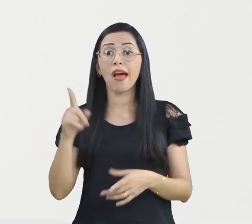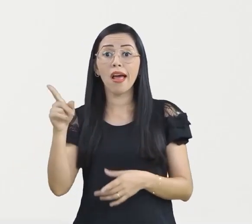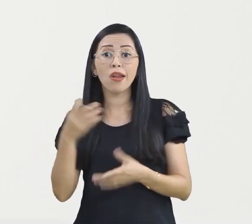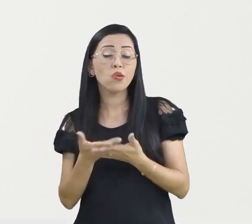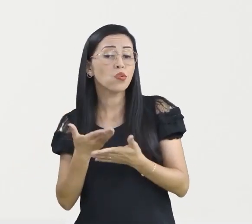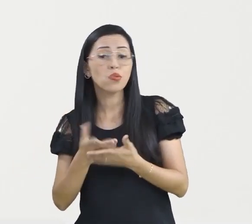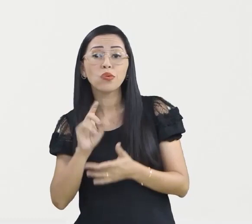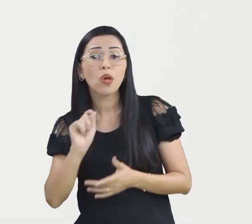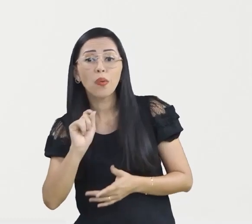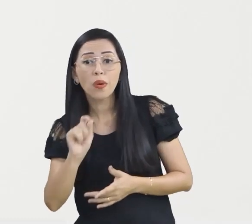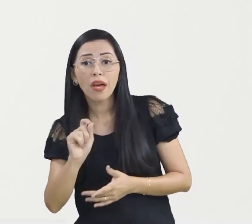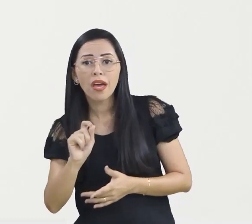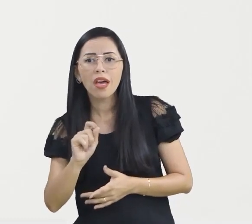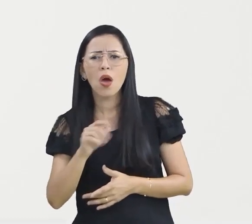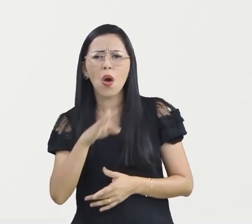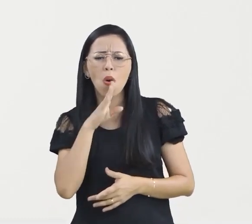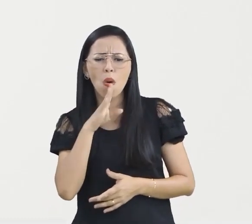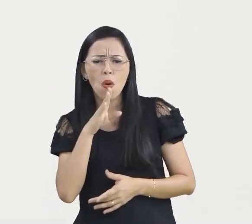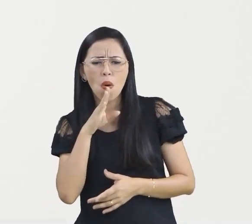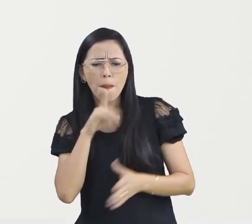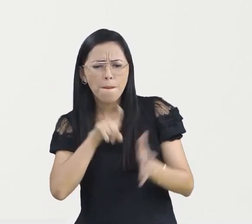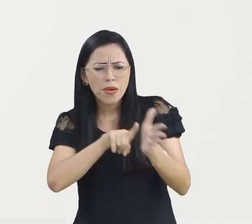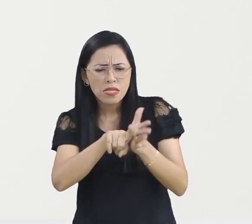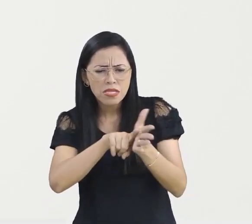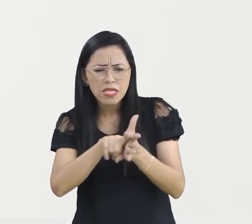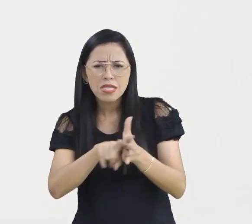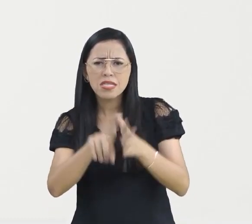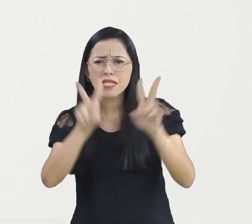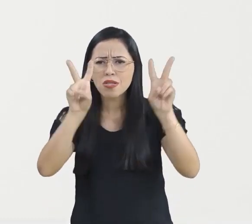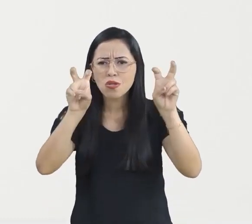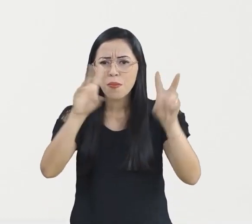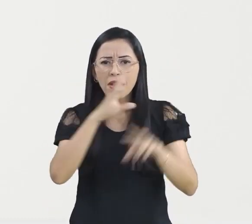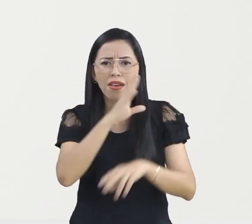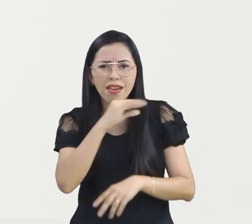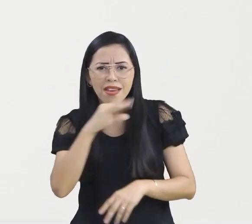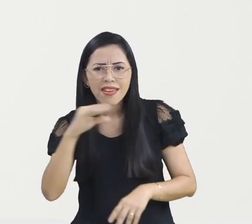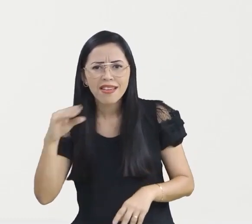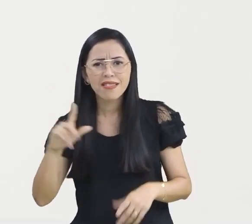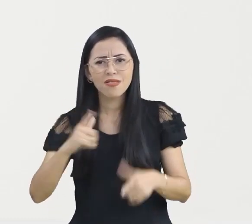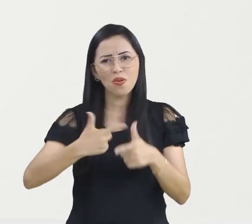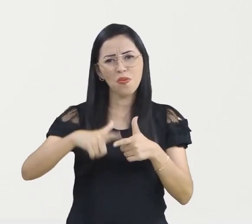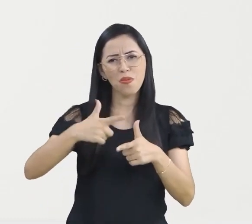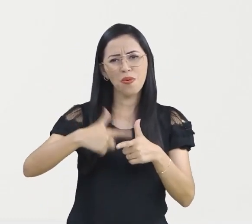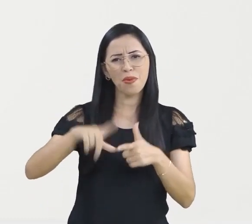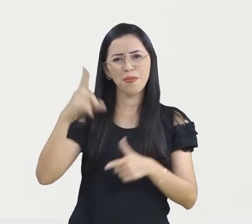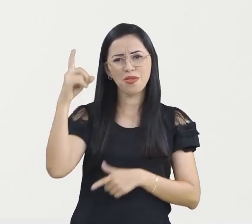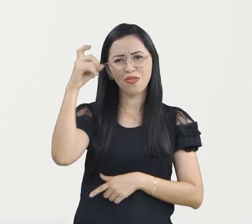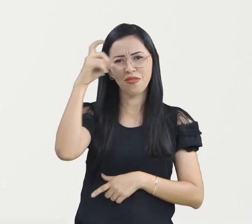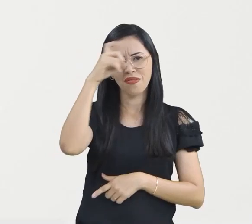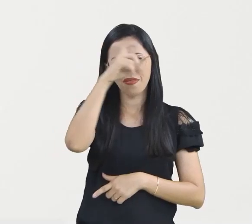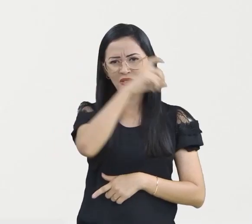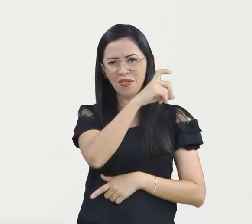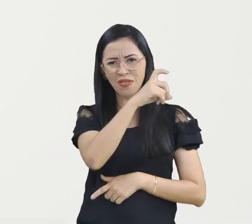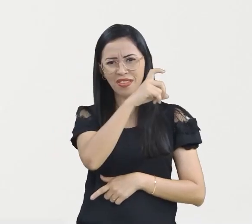com dificuldade de aprendizagem, assim como eu. Ela estudava dislexia.